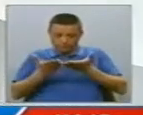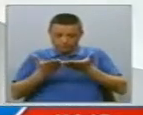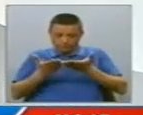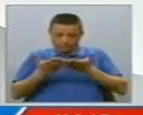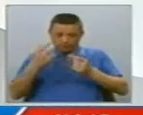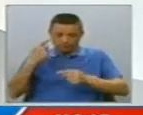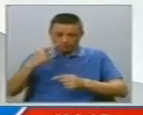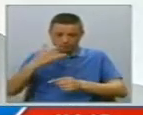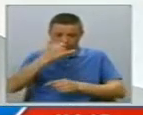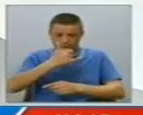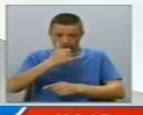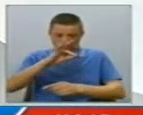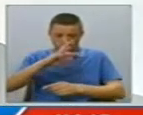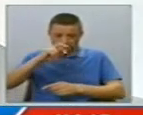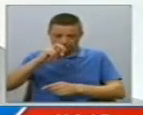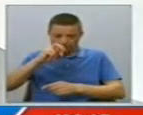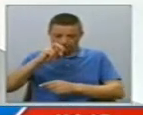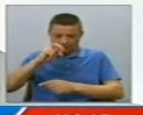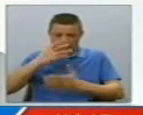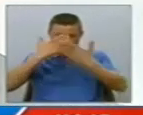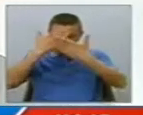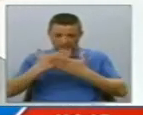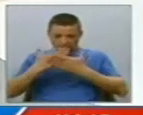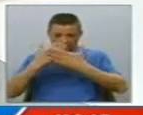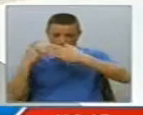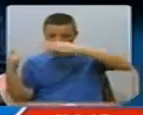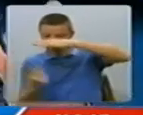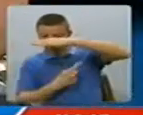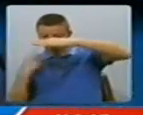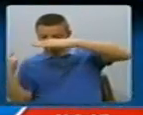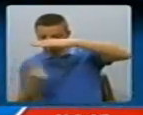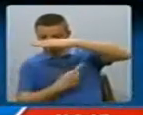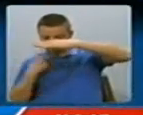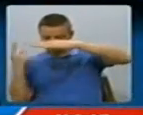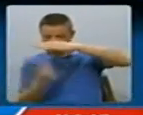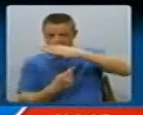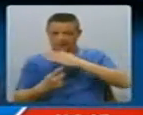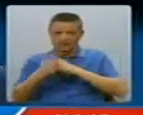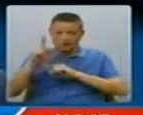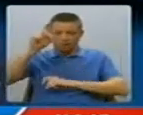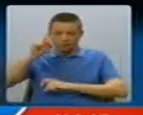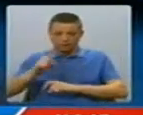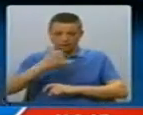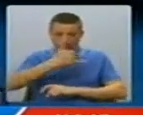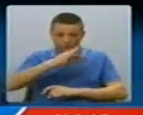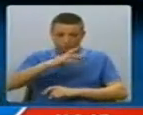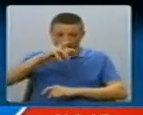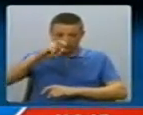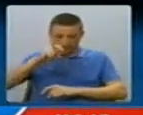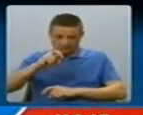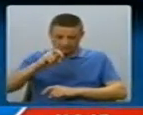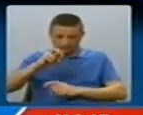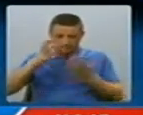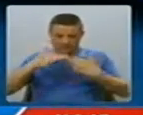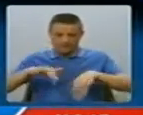cerca de 243 dias a rodar sobre si próprio. Dito de outra maneira, a duração do dia em Vênus é de cerca de 243 dias terrestres, mas